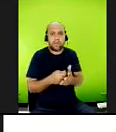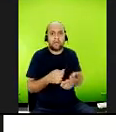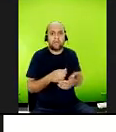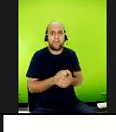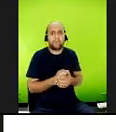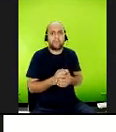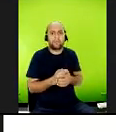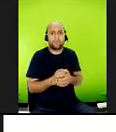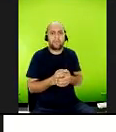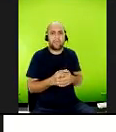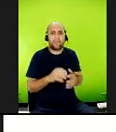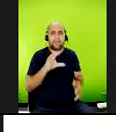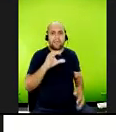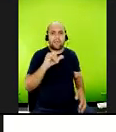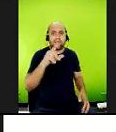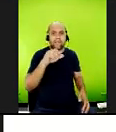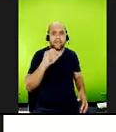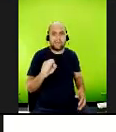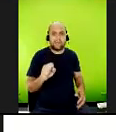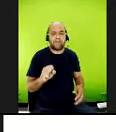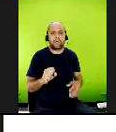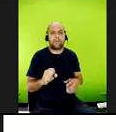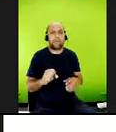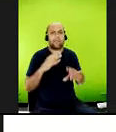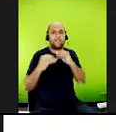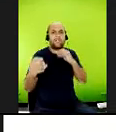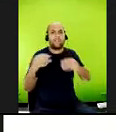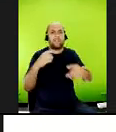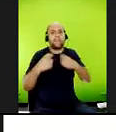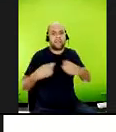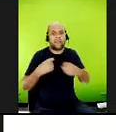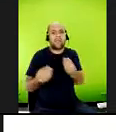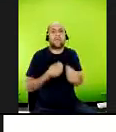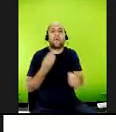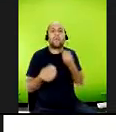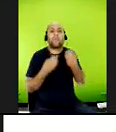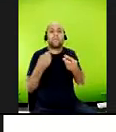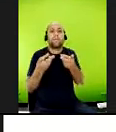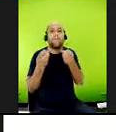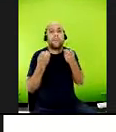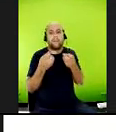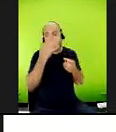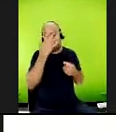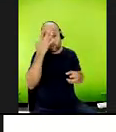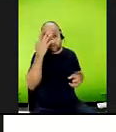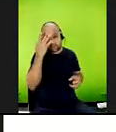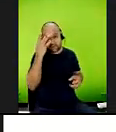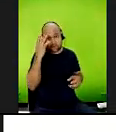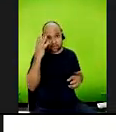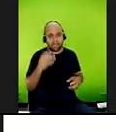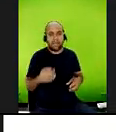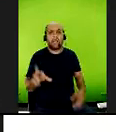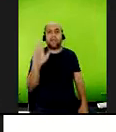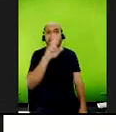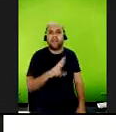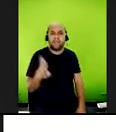sírios que chegam hoje fugindo de guerra Então como é que a gente olha isso pessoal aqui né aí tolerância religiosa que nós temos seja